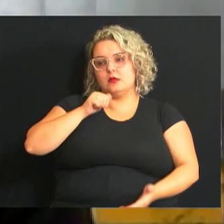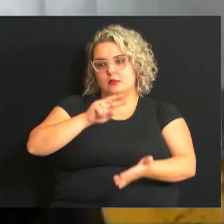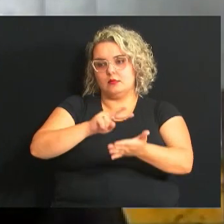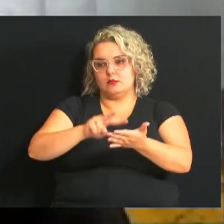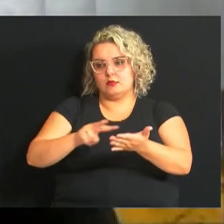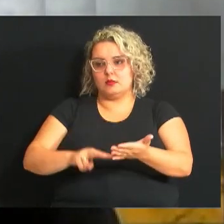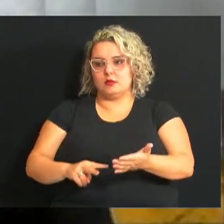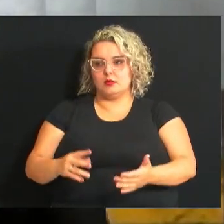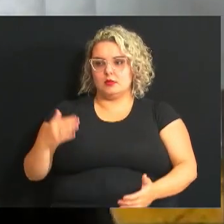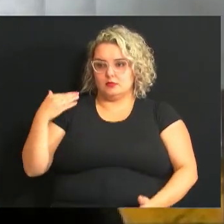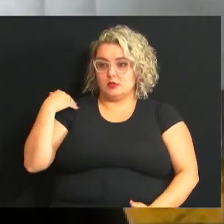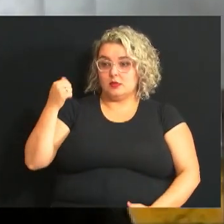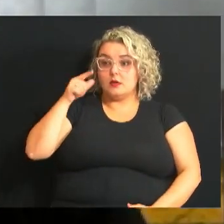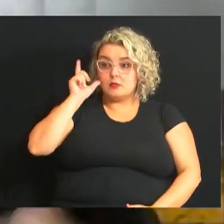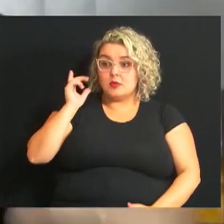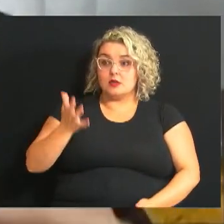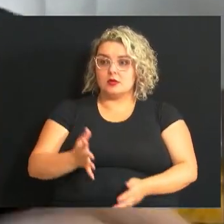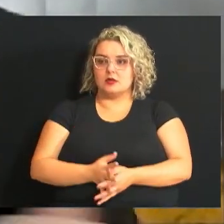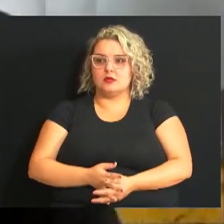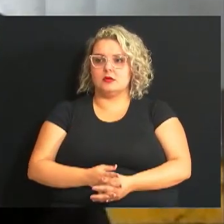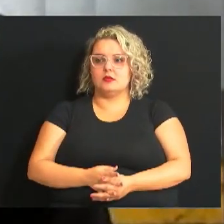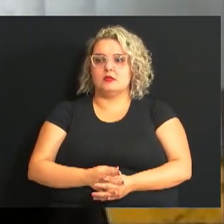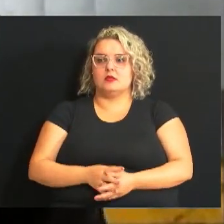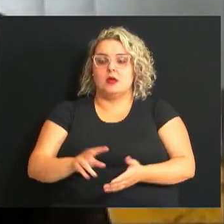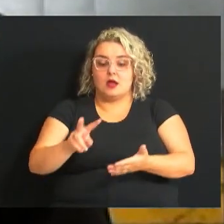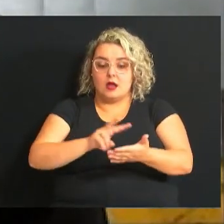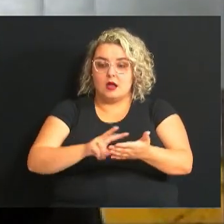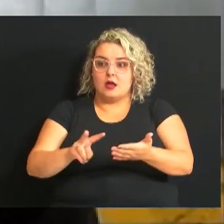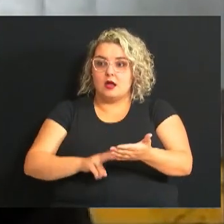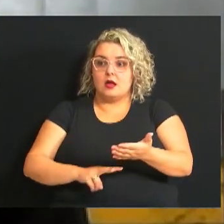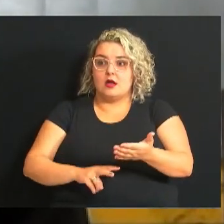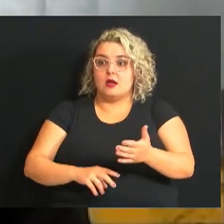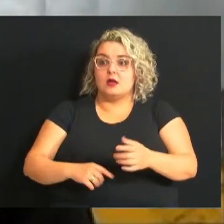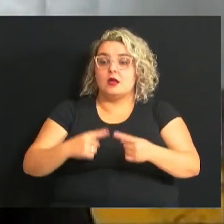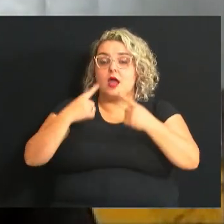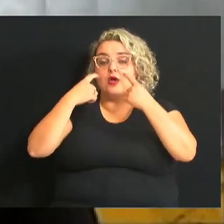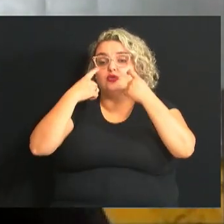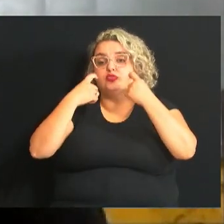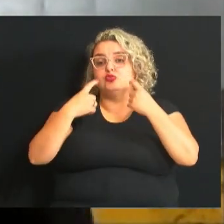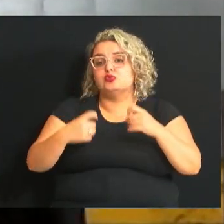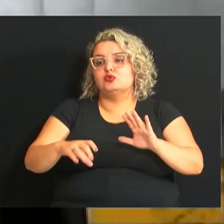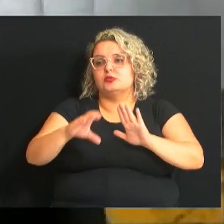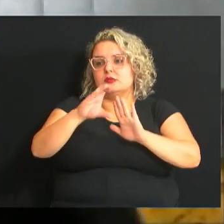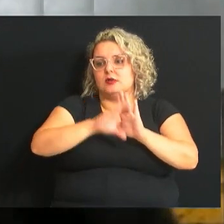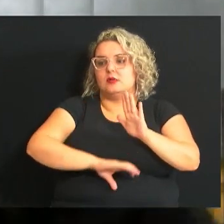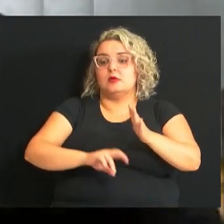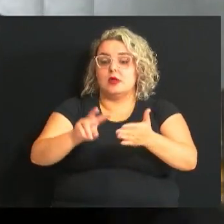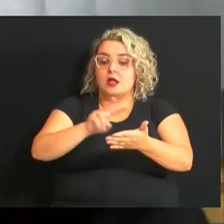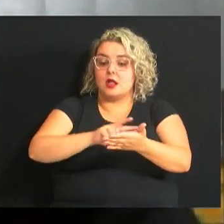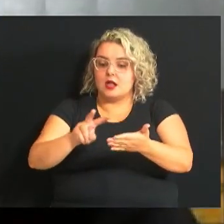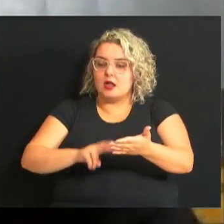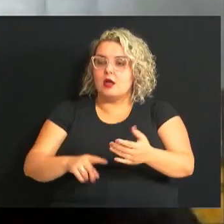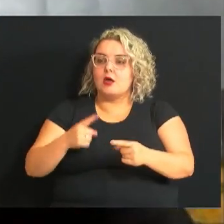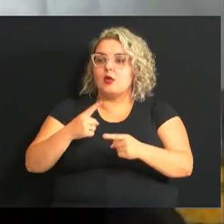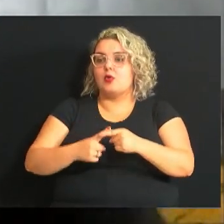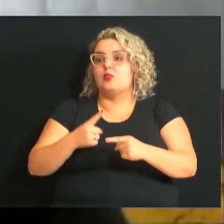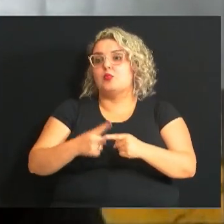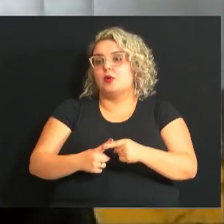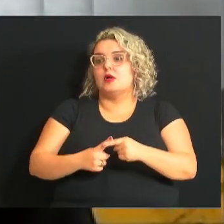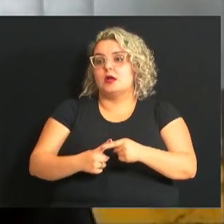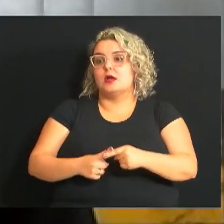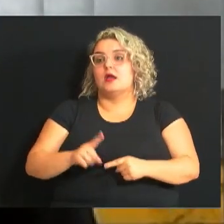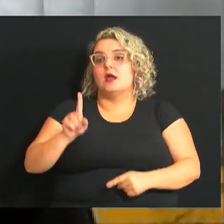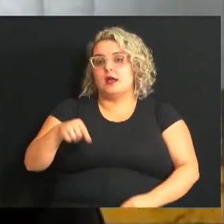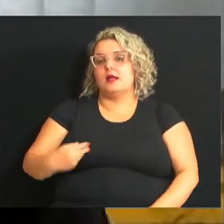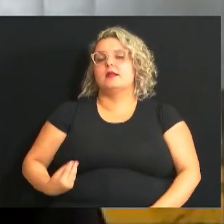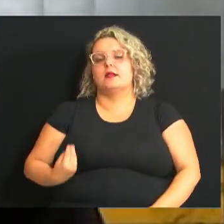chamou ontem e falou que que chorou nesse capítulo, enquanto ela lia esse capítulo, porque ela está passando exatamente por isso,